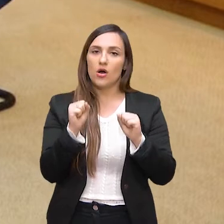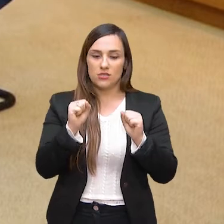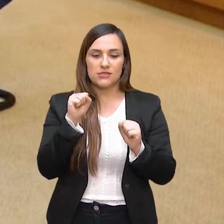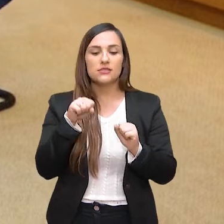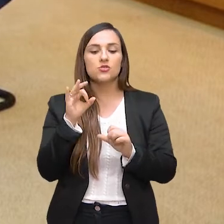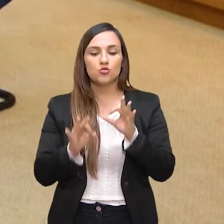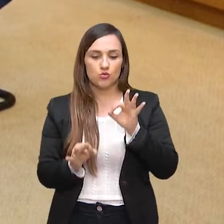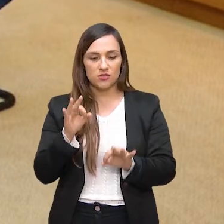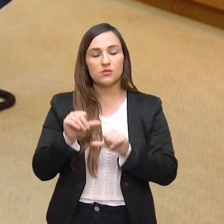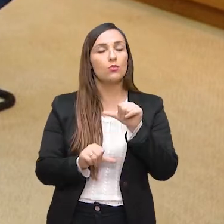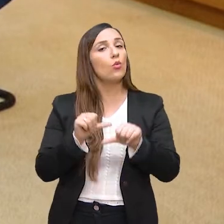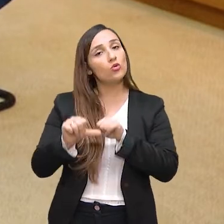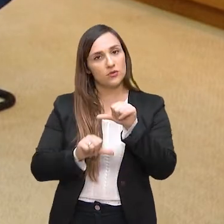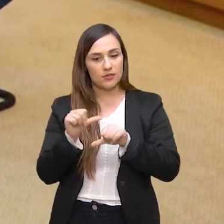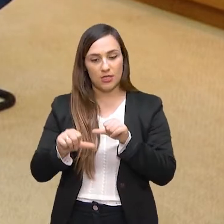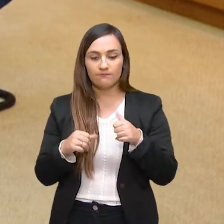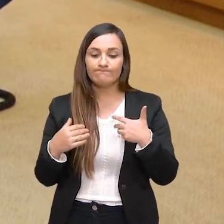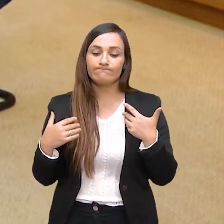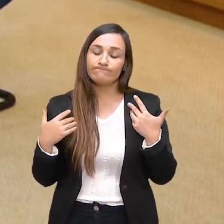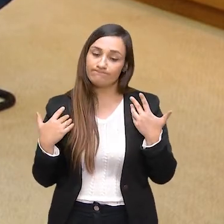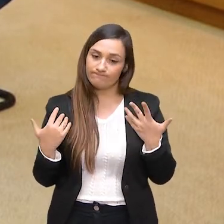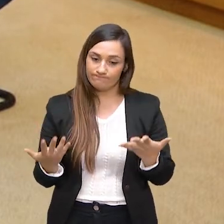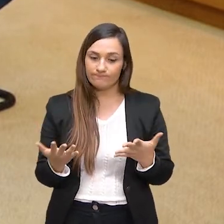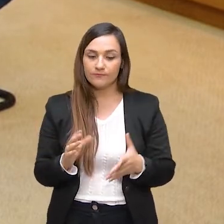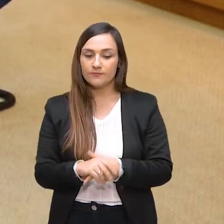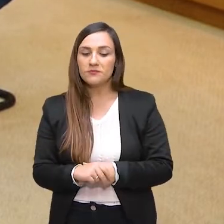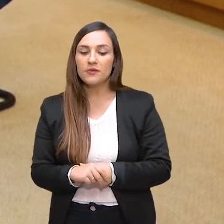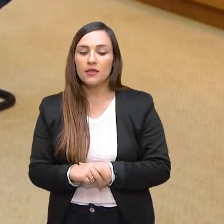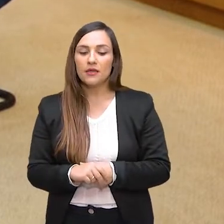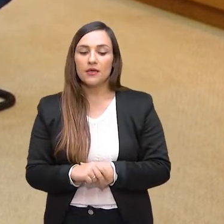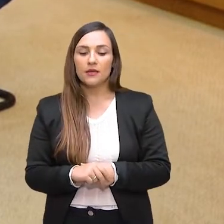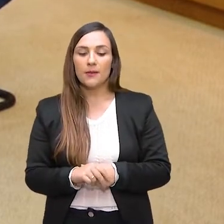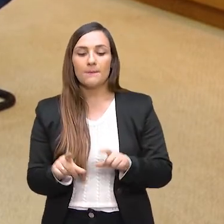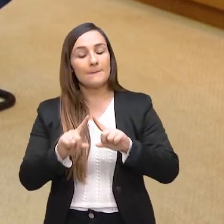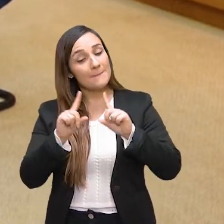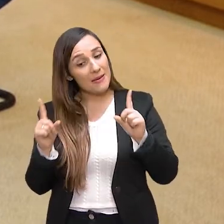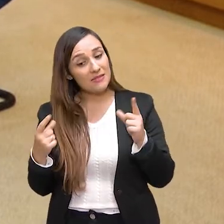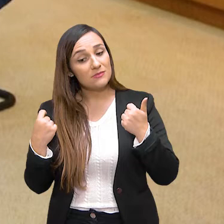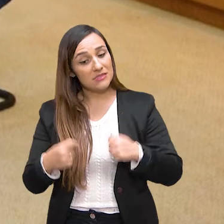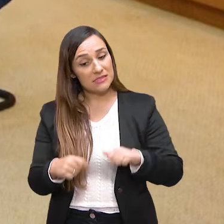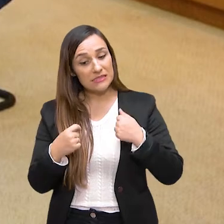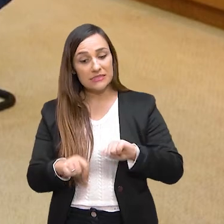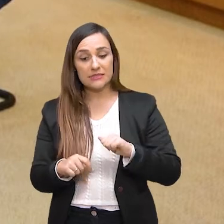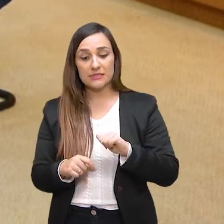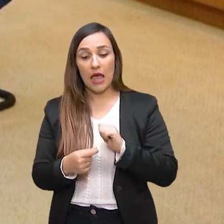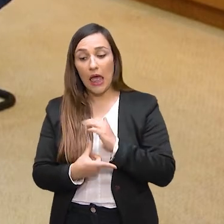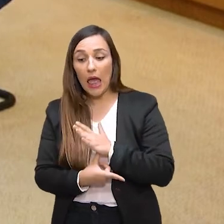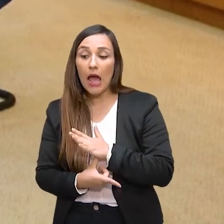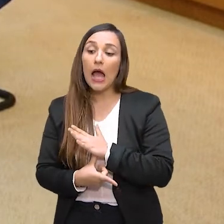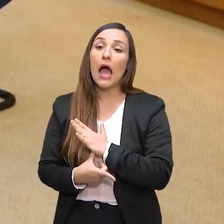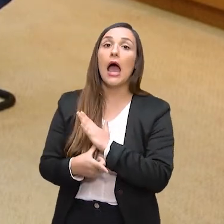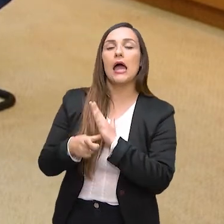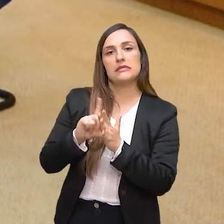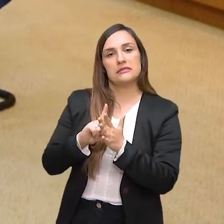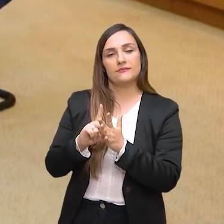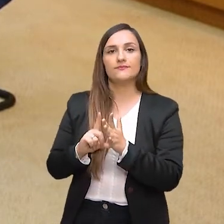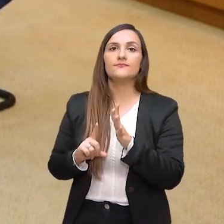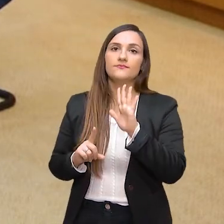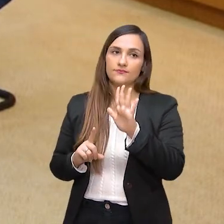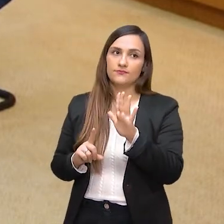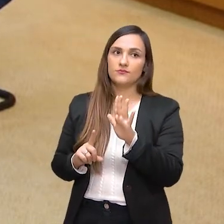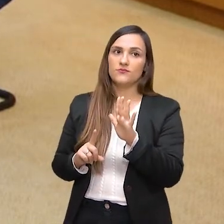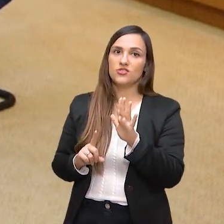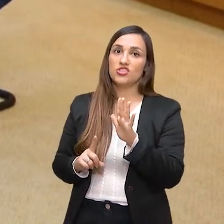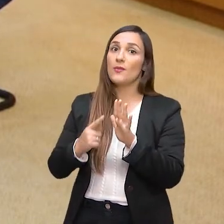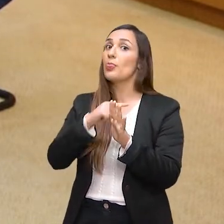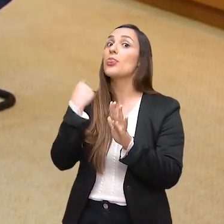prazos, mesmo esses prazos legais, só que tem que fazer antes do vencimento do prazo. Então, suponhamos